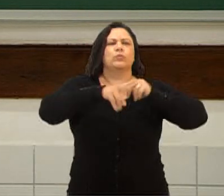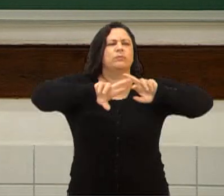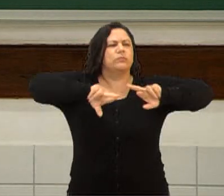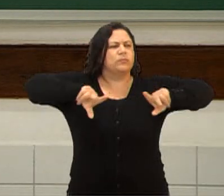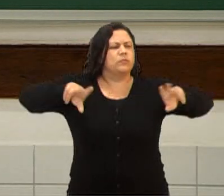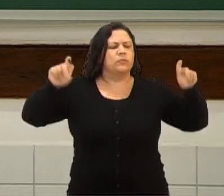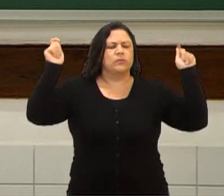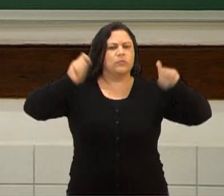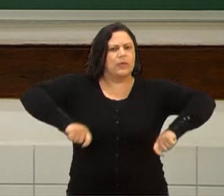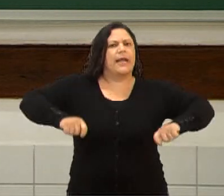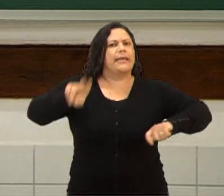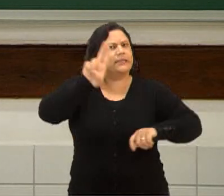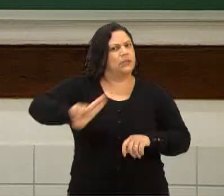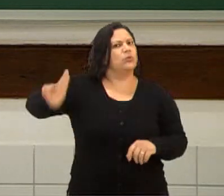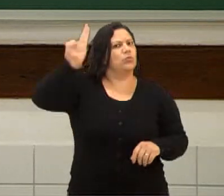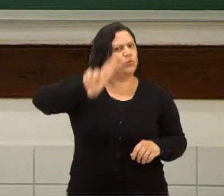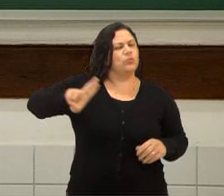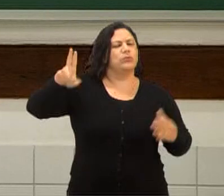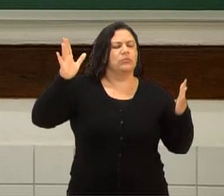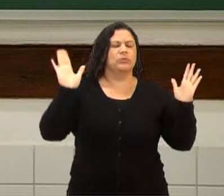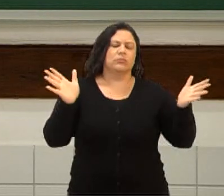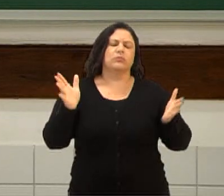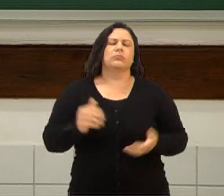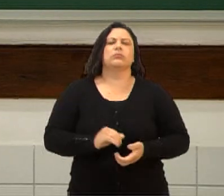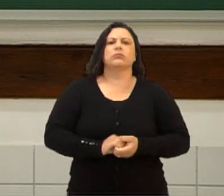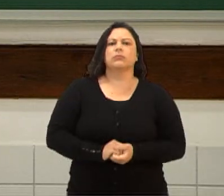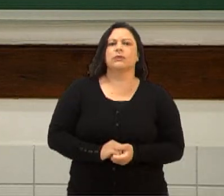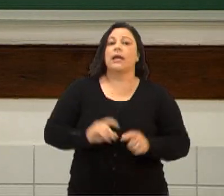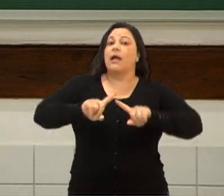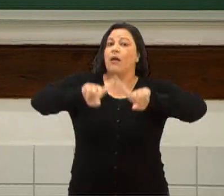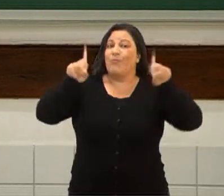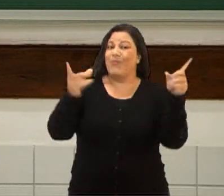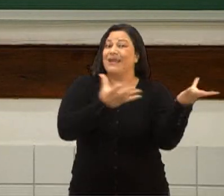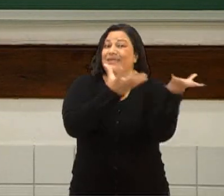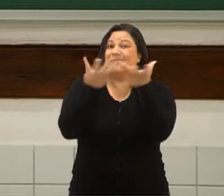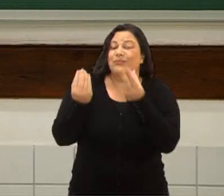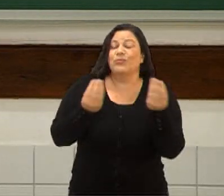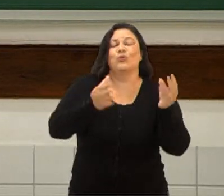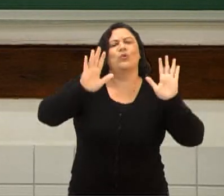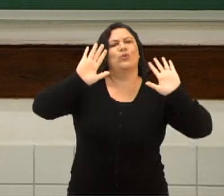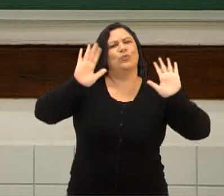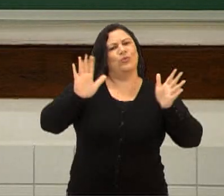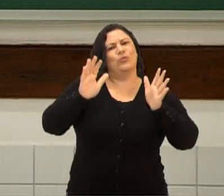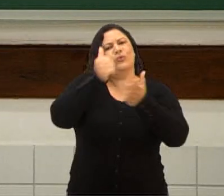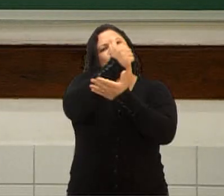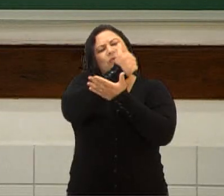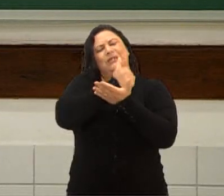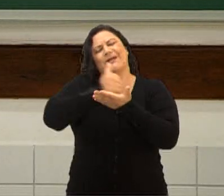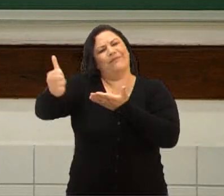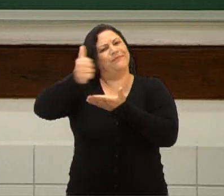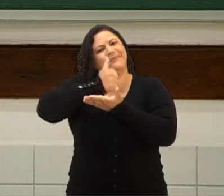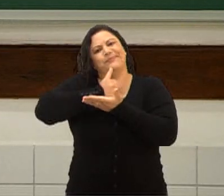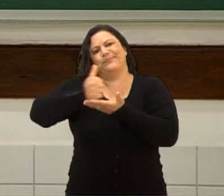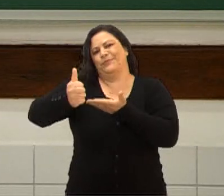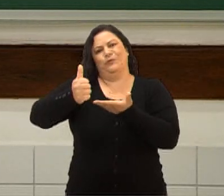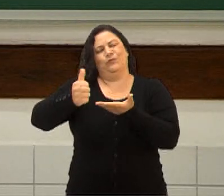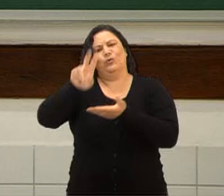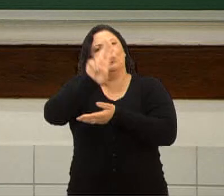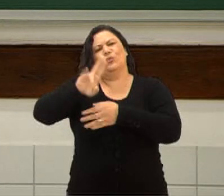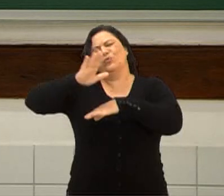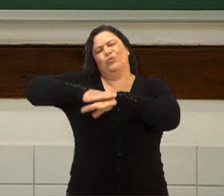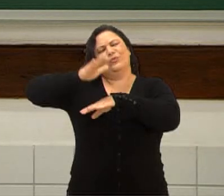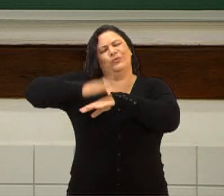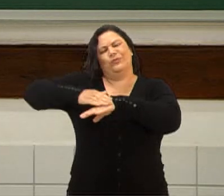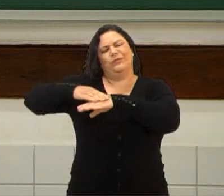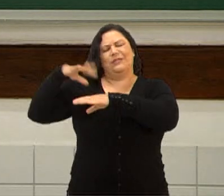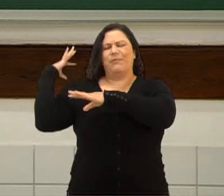ainda estão em uso, ainda estão conosco, mas que muitos deles já caíram em desuso através dos